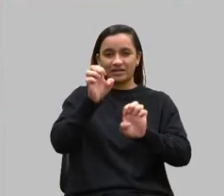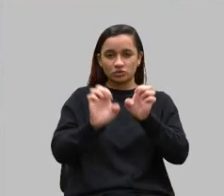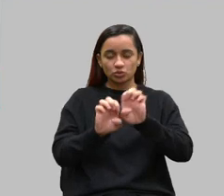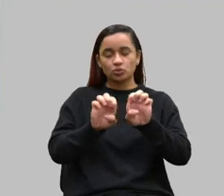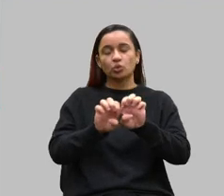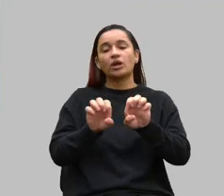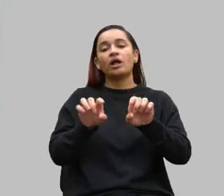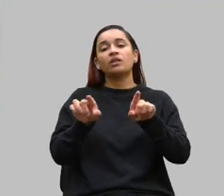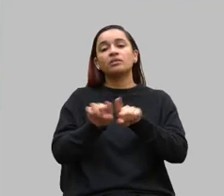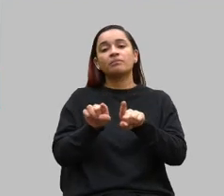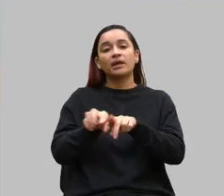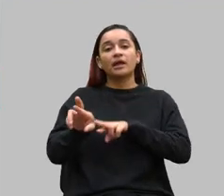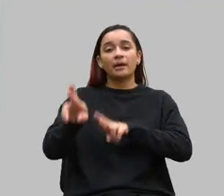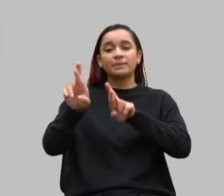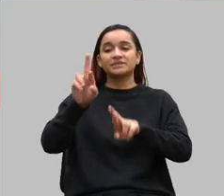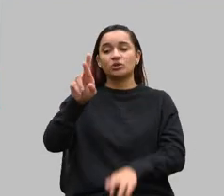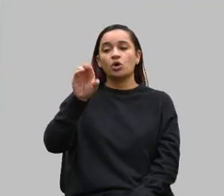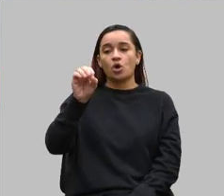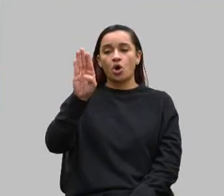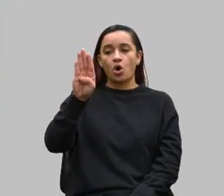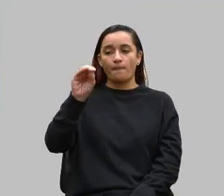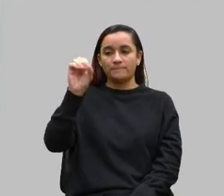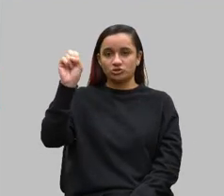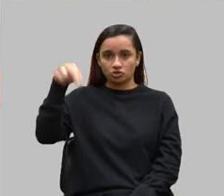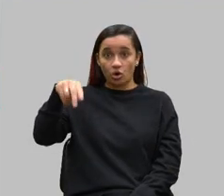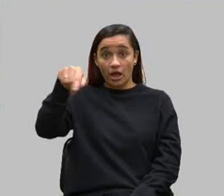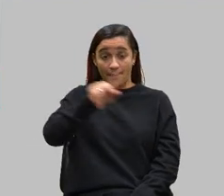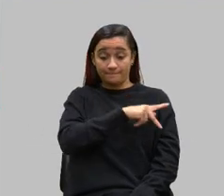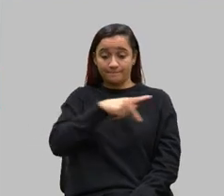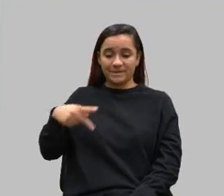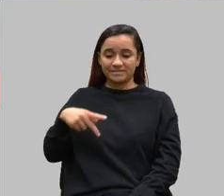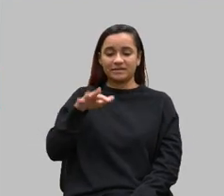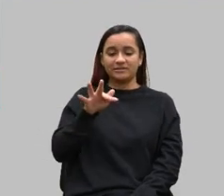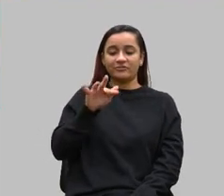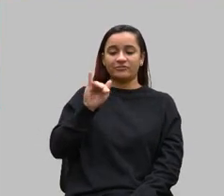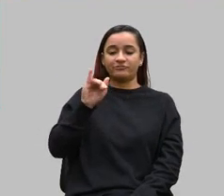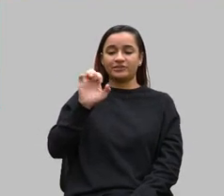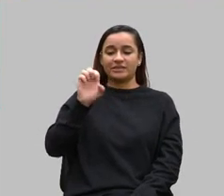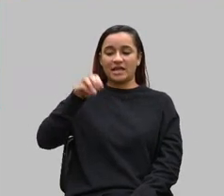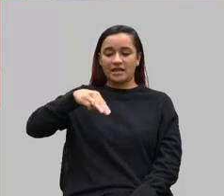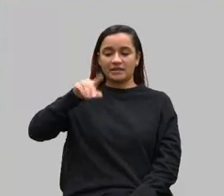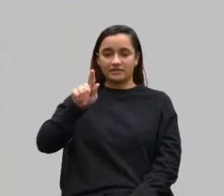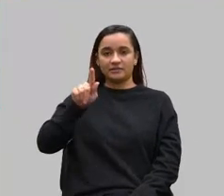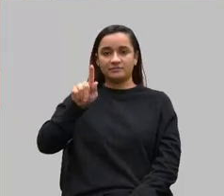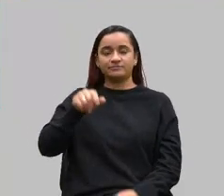presidente da fieng Federação das indústrias do Estado de Minas Gerais